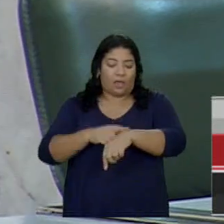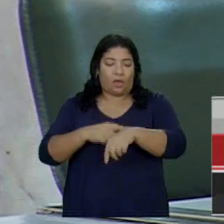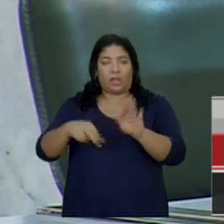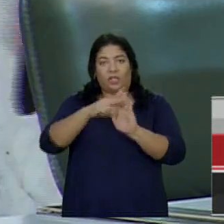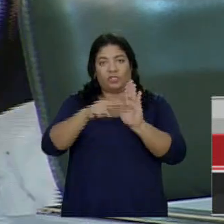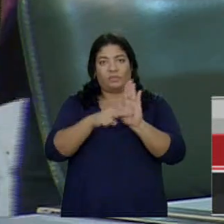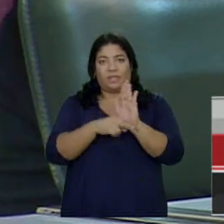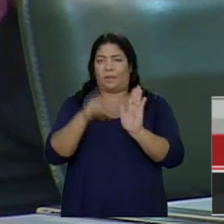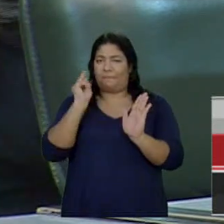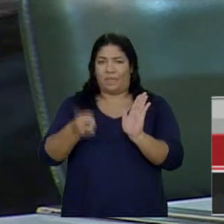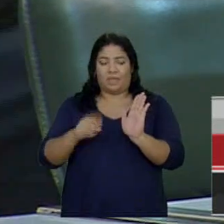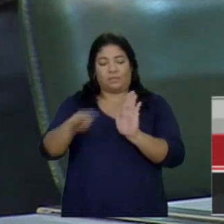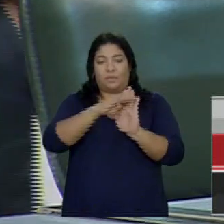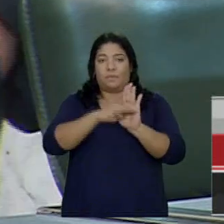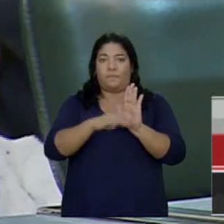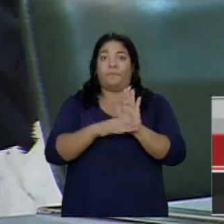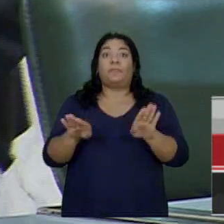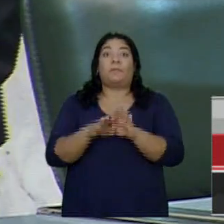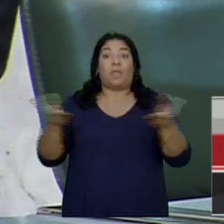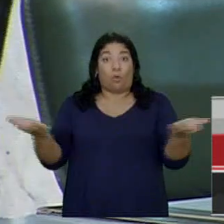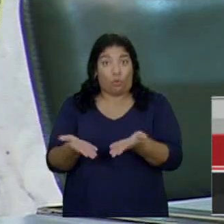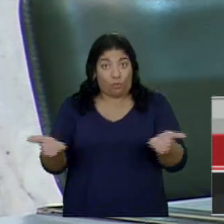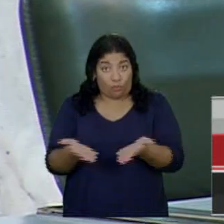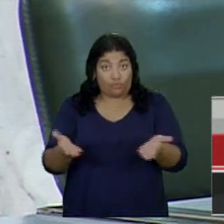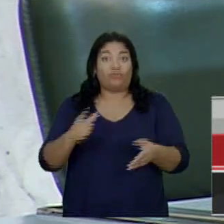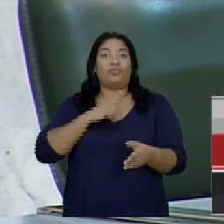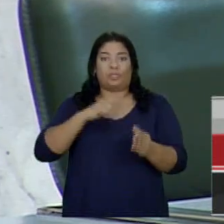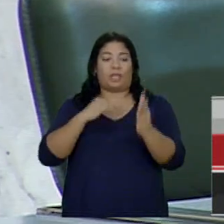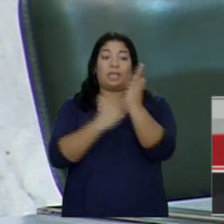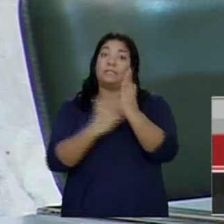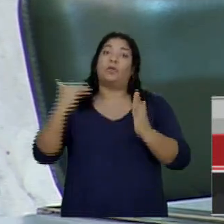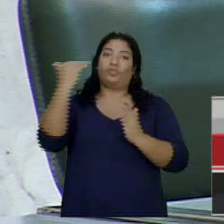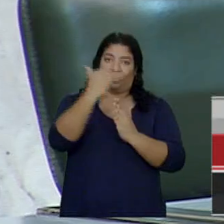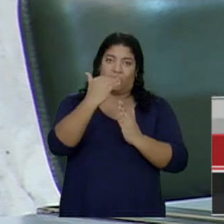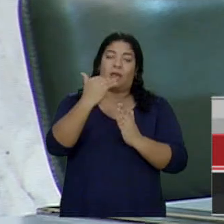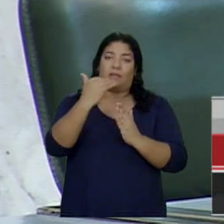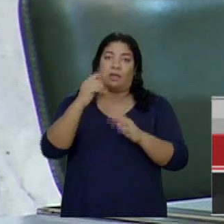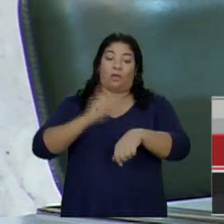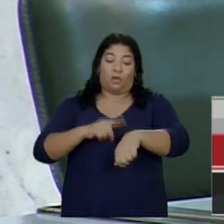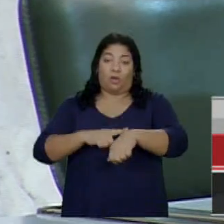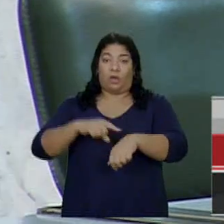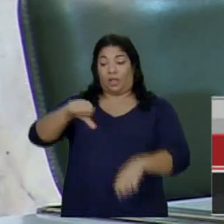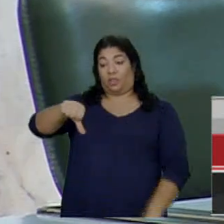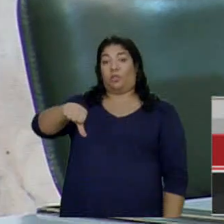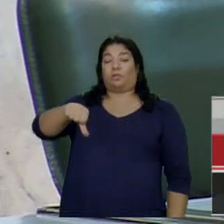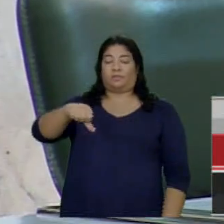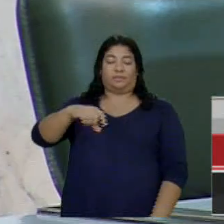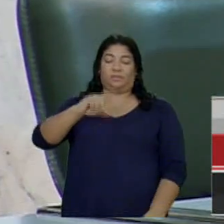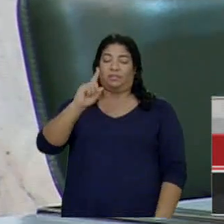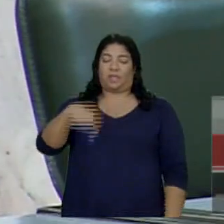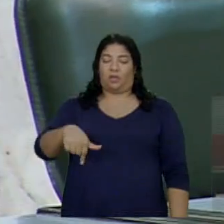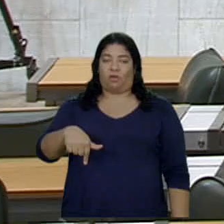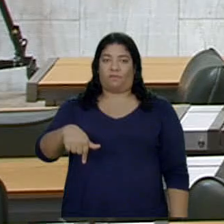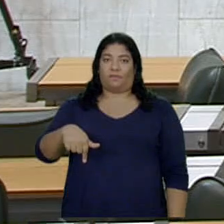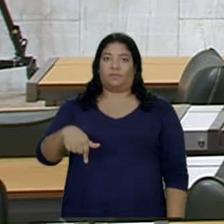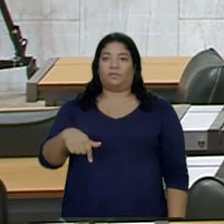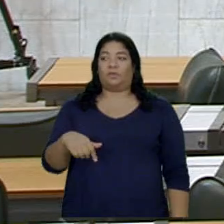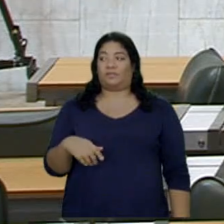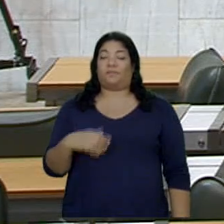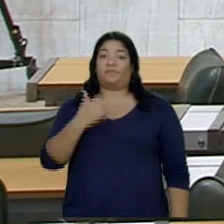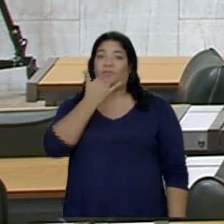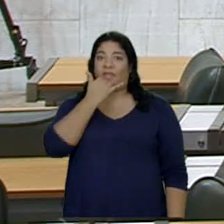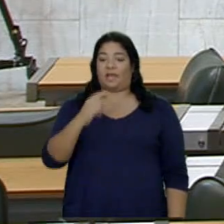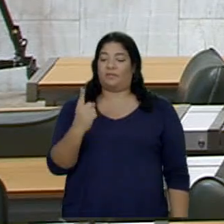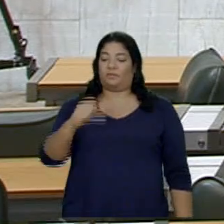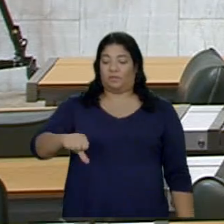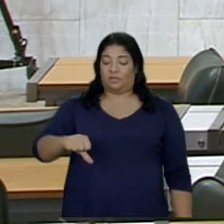do dia. Lembrando-os ainda da sessão extraordinária realizar-se hoje, às 19 horas. Está